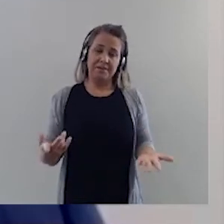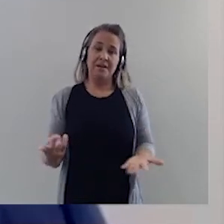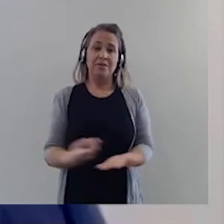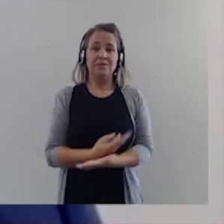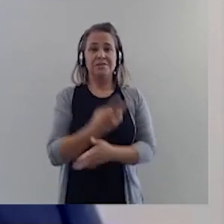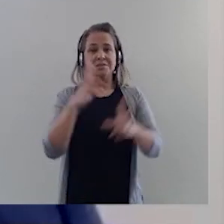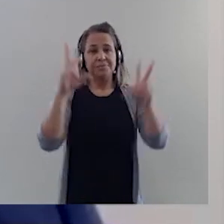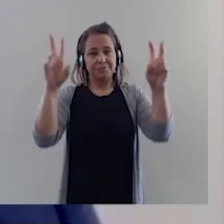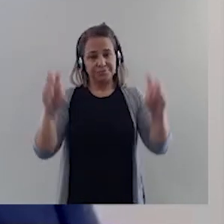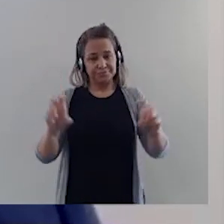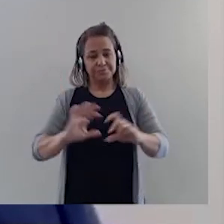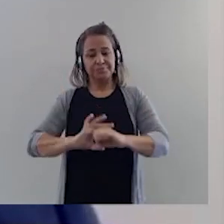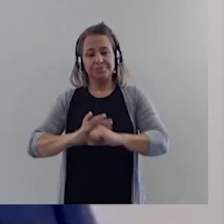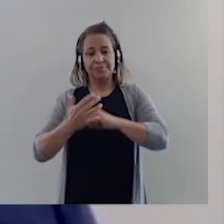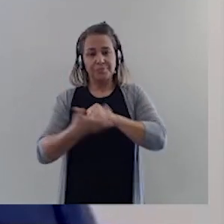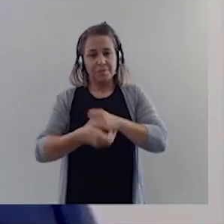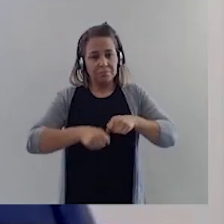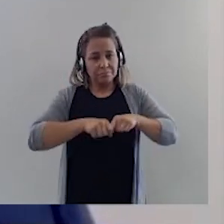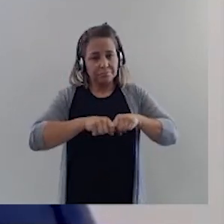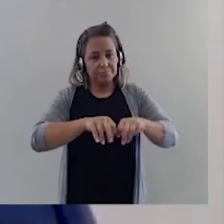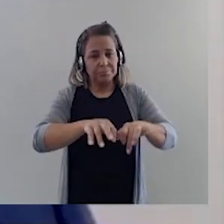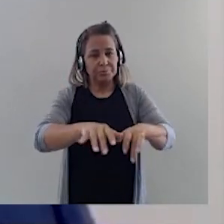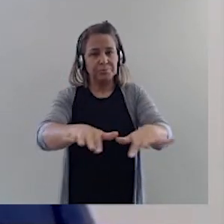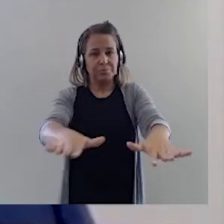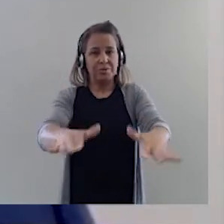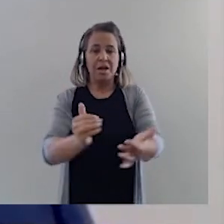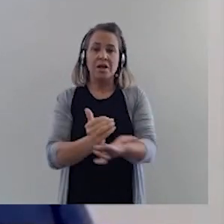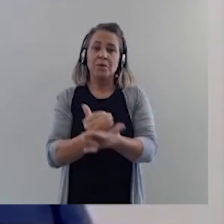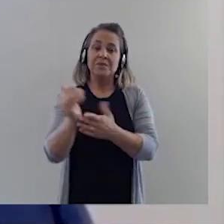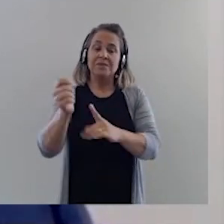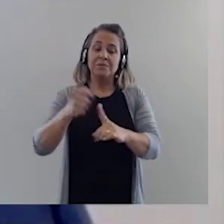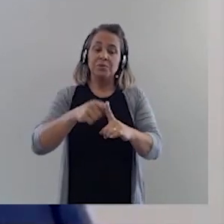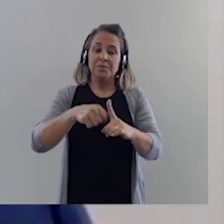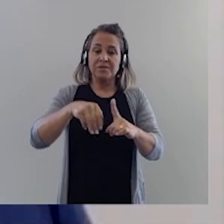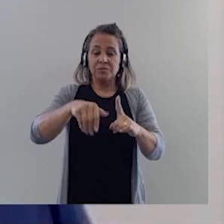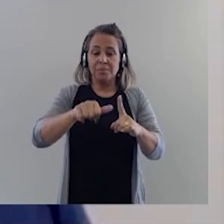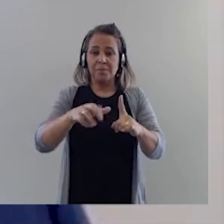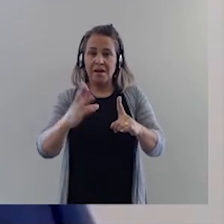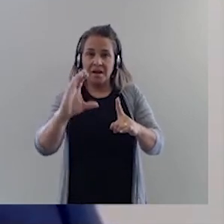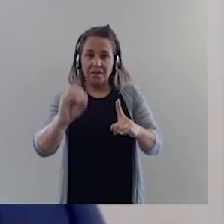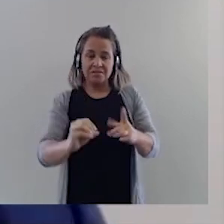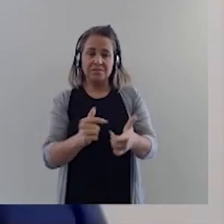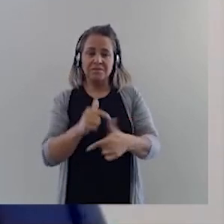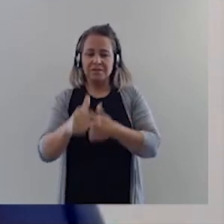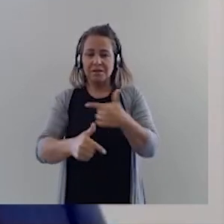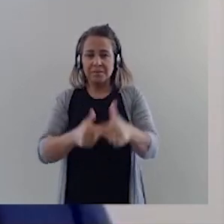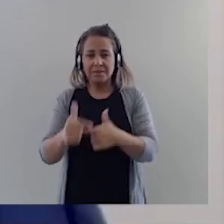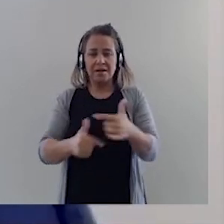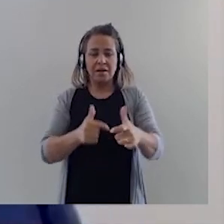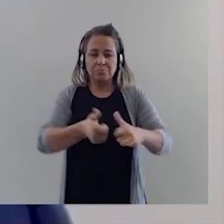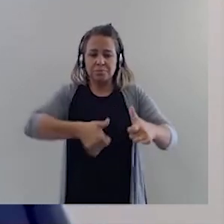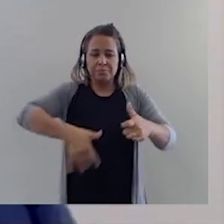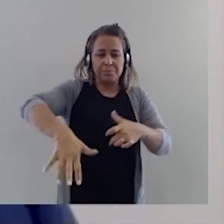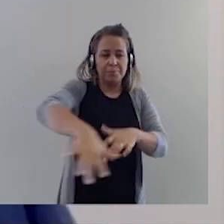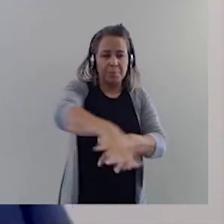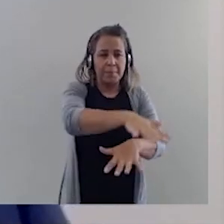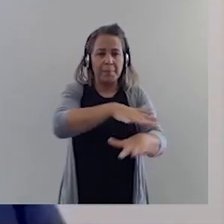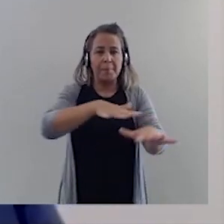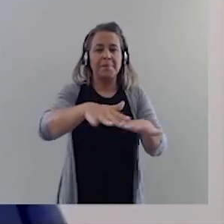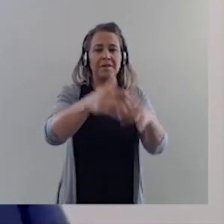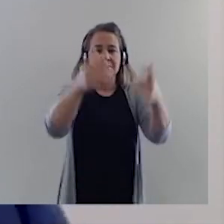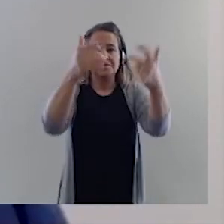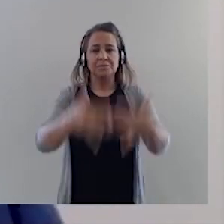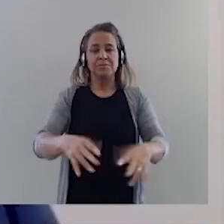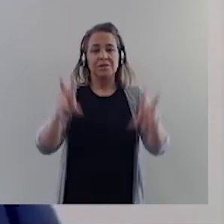da pandemia. A partir de março, nós temos que trabalhar com mais instrumentais, a legislação transitória que trata do